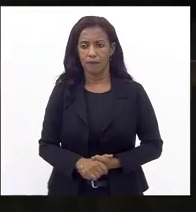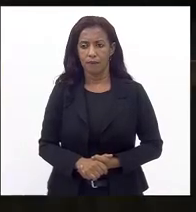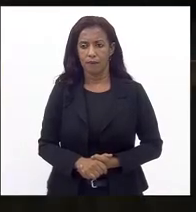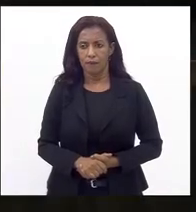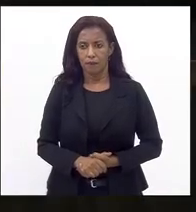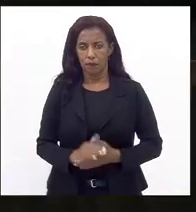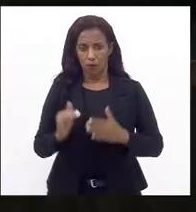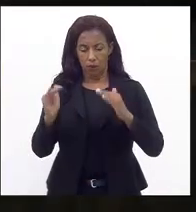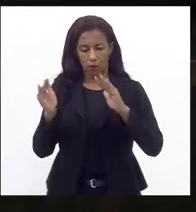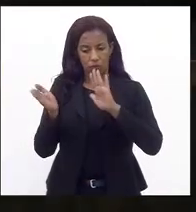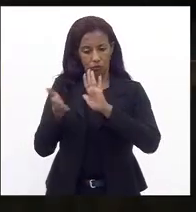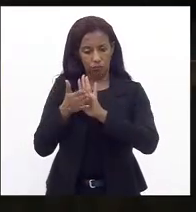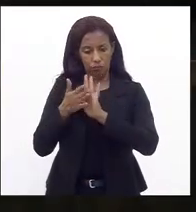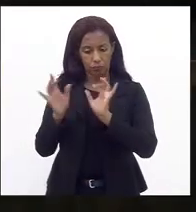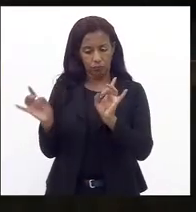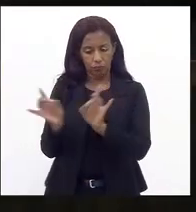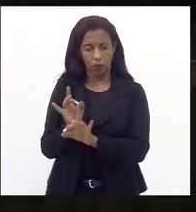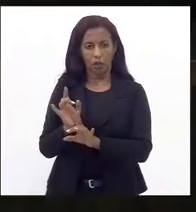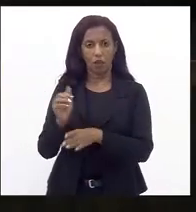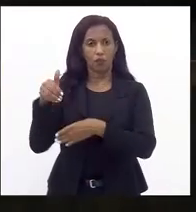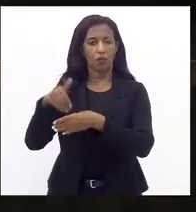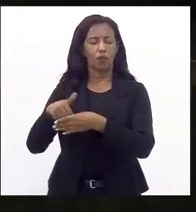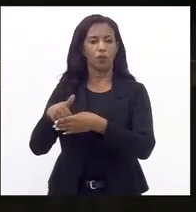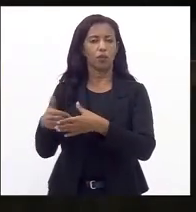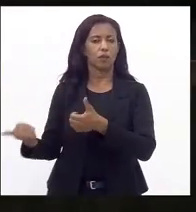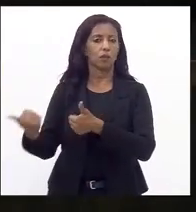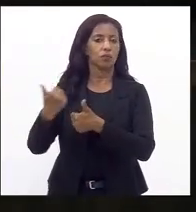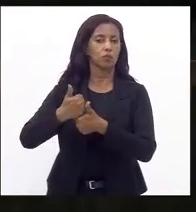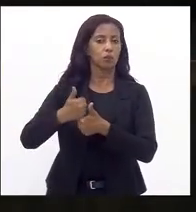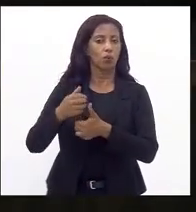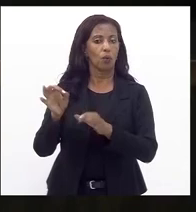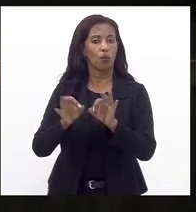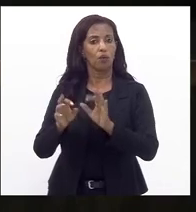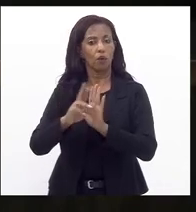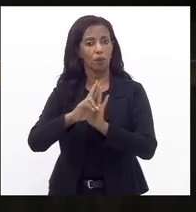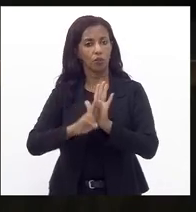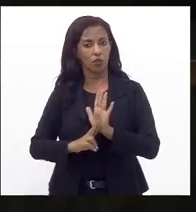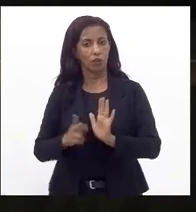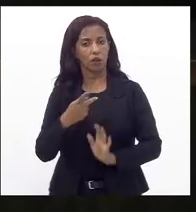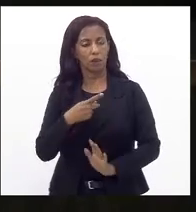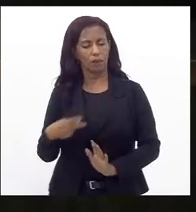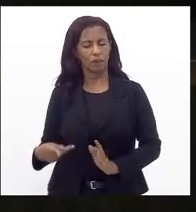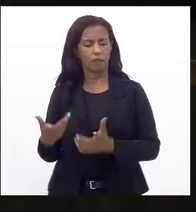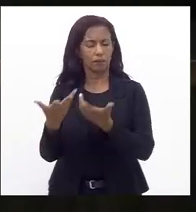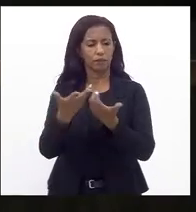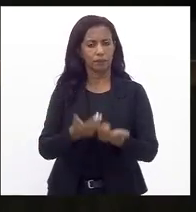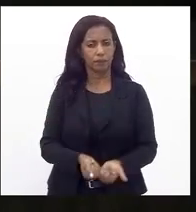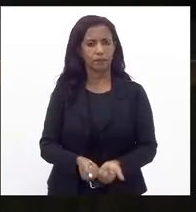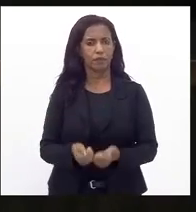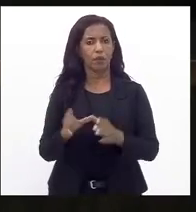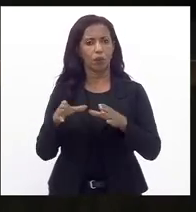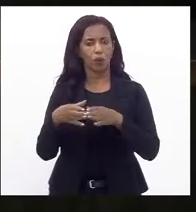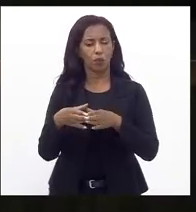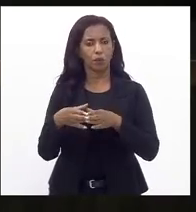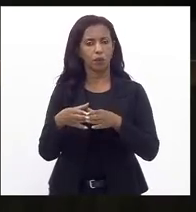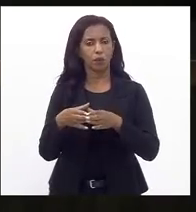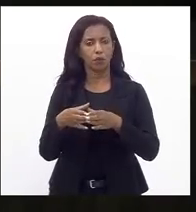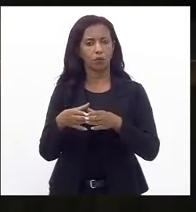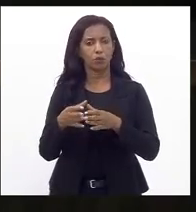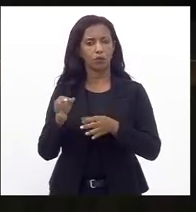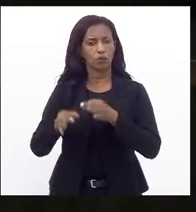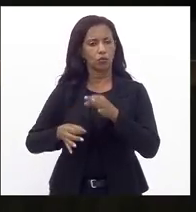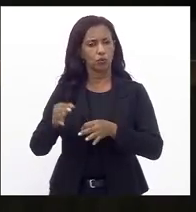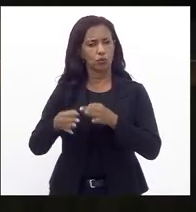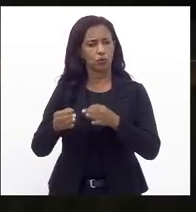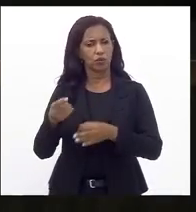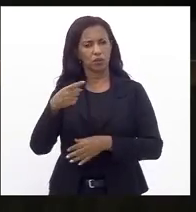os pareceres emitidos em votação do substitutivo conforme a finalização que a presença de férias a comissão de construção destes senhores